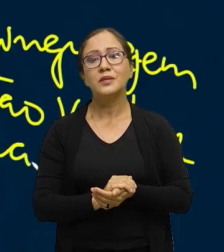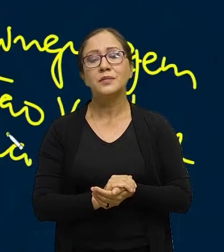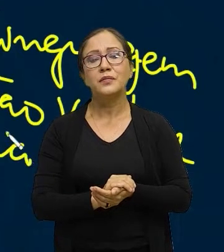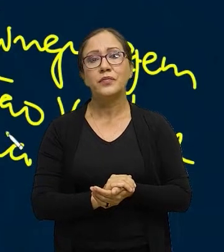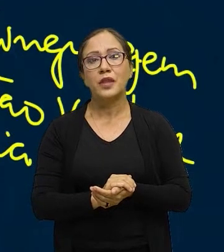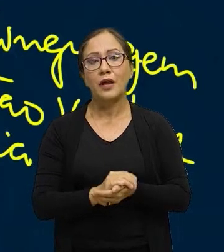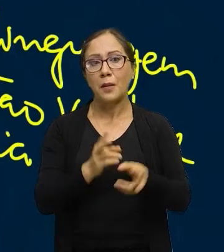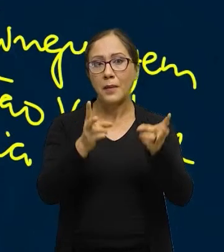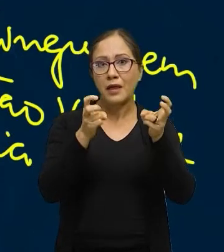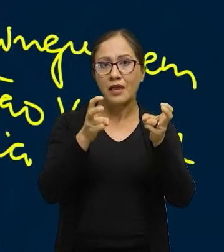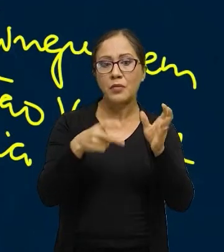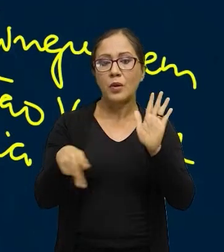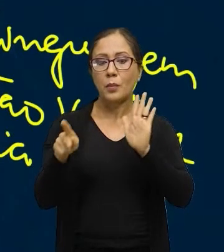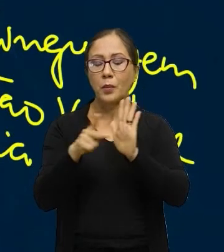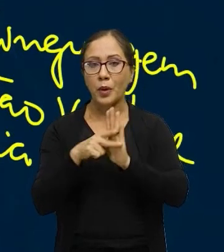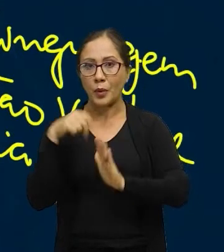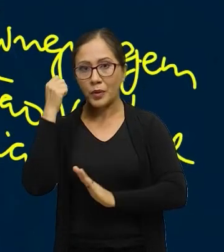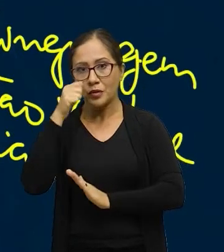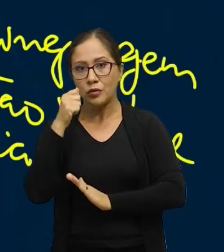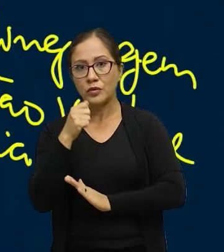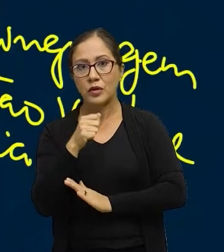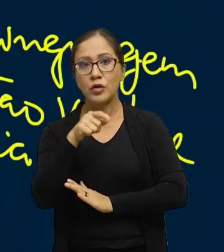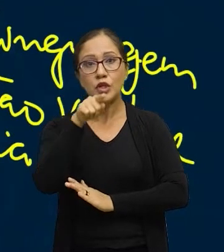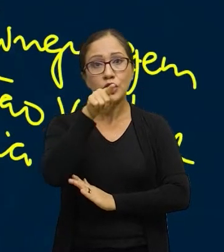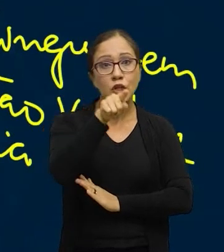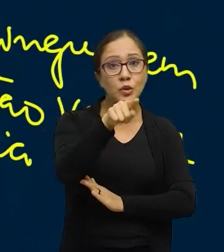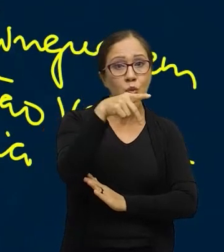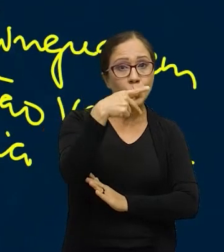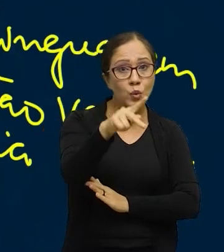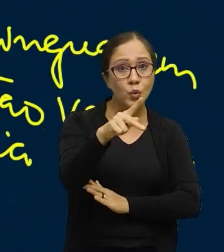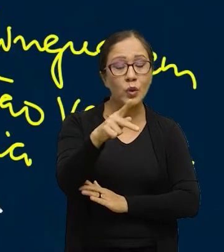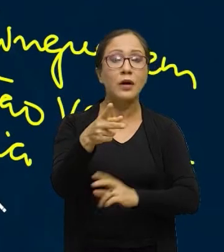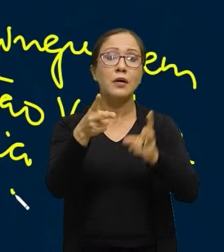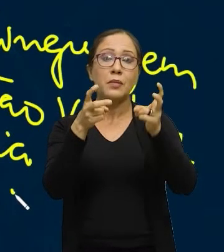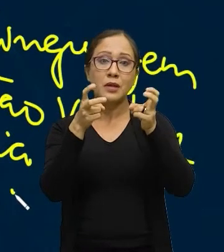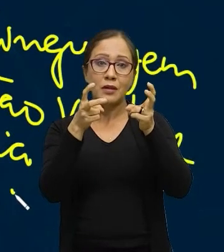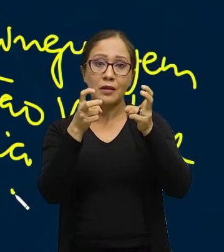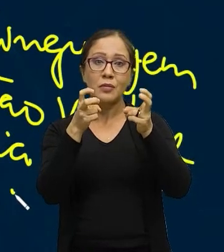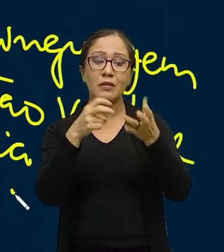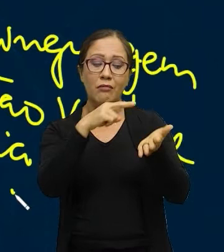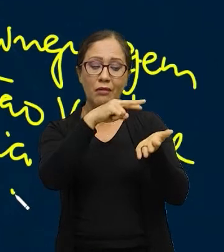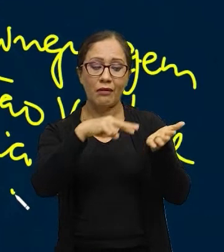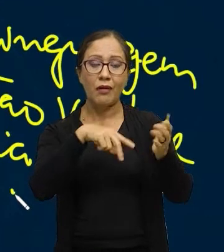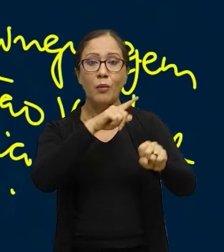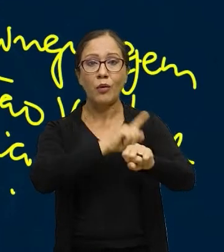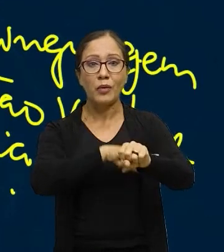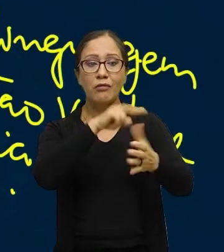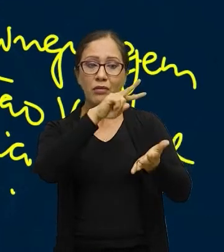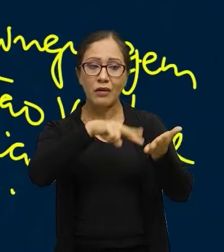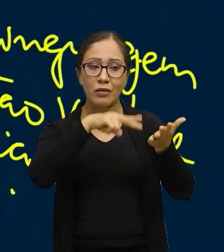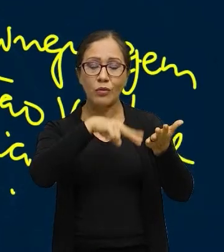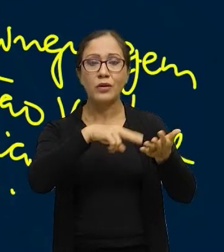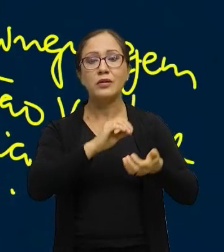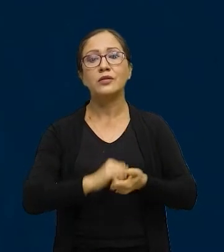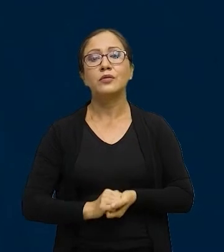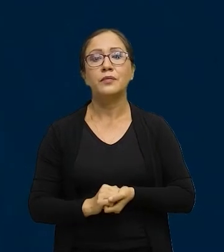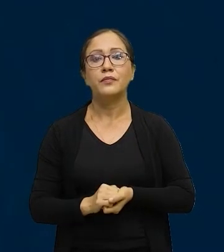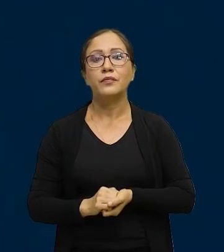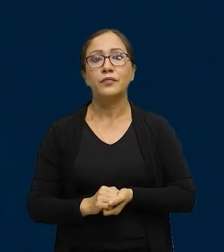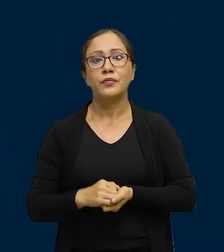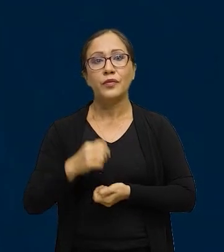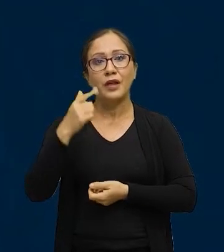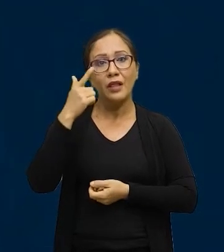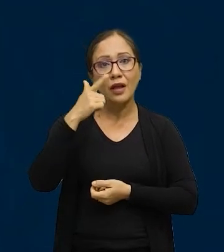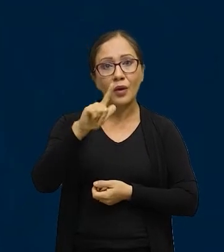a visão dele e qual é a sua percepção. Então, como você percebe, tá? Então, na próxima eu tenho